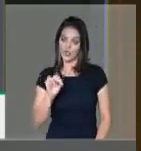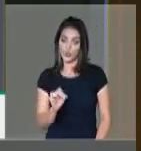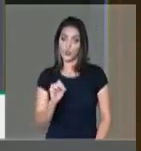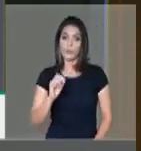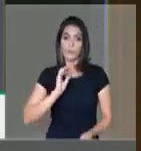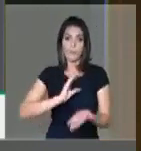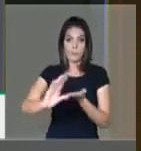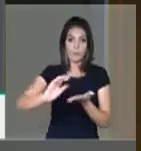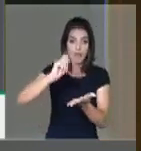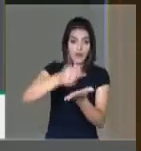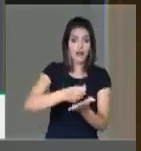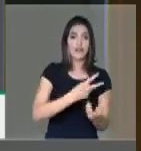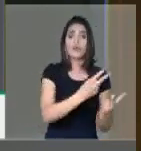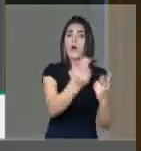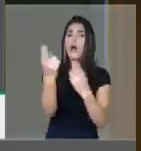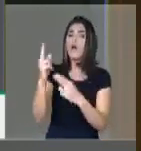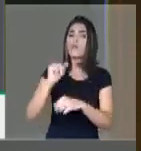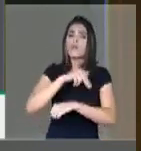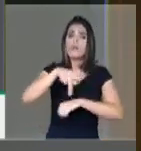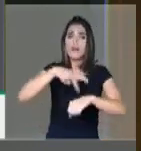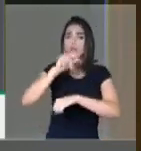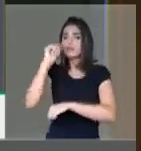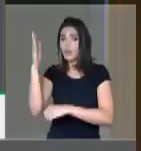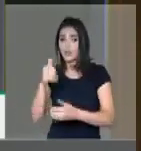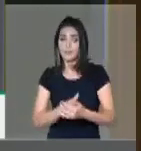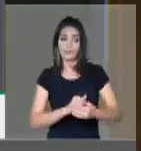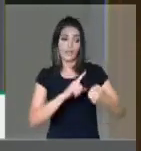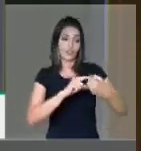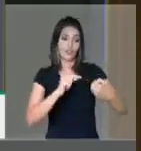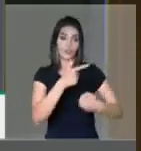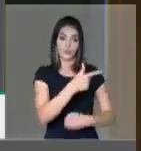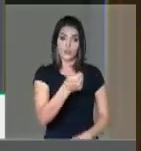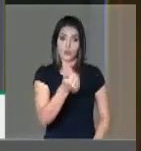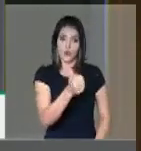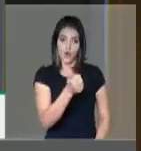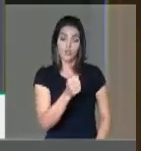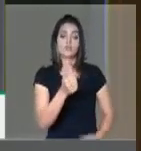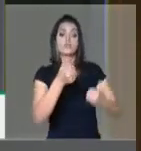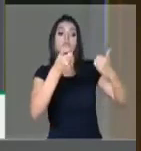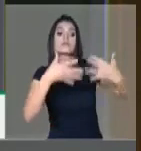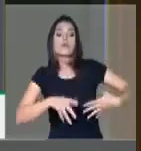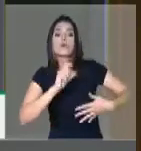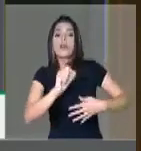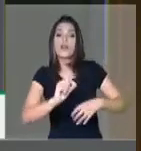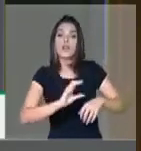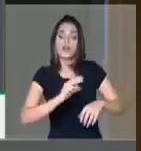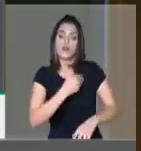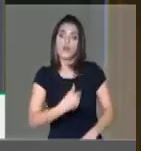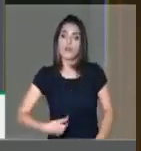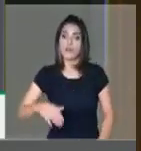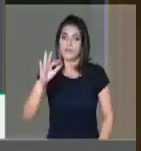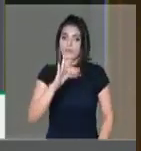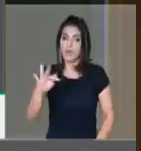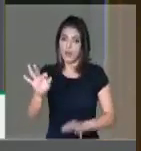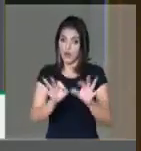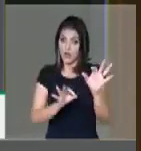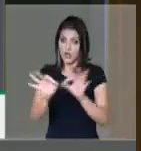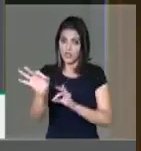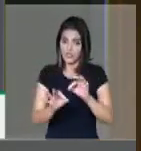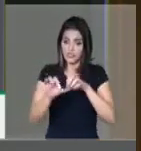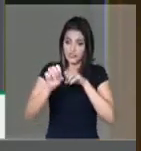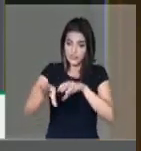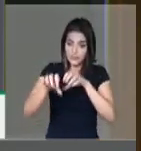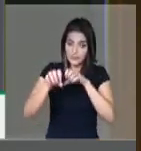decorrência, estabeleceram no artigo 211 que a União organizará o Sistema Federal de Ensino e dos